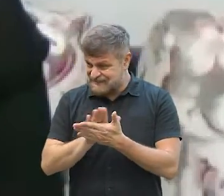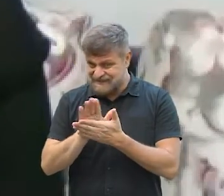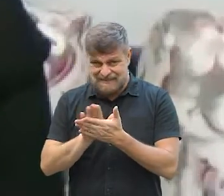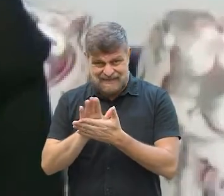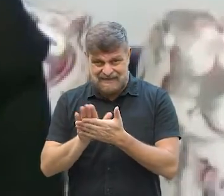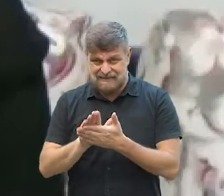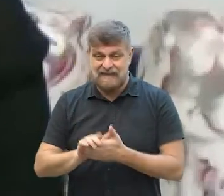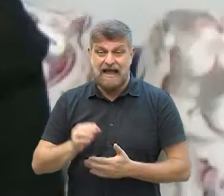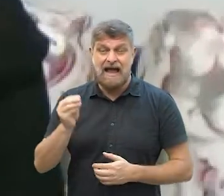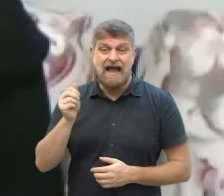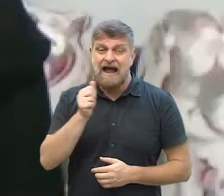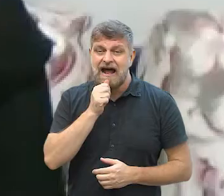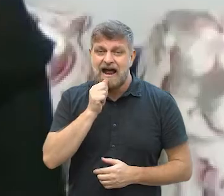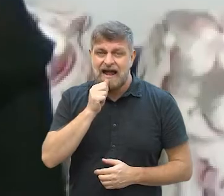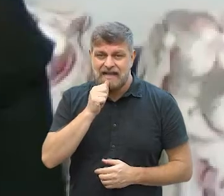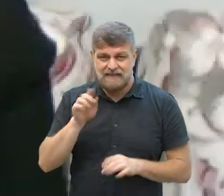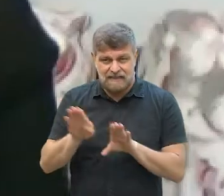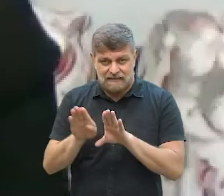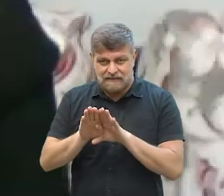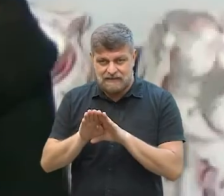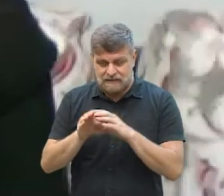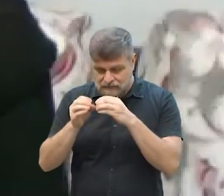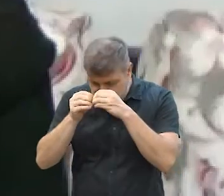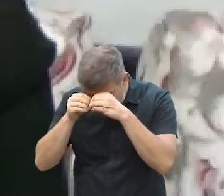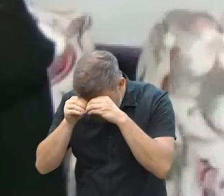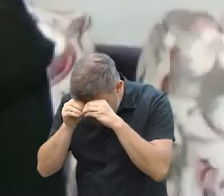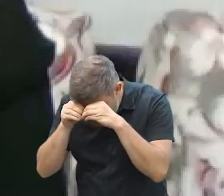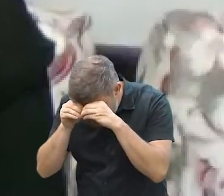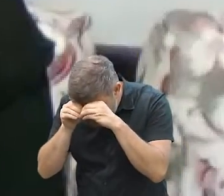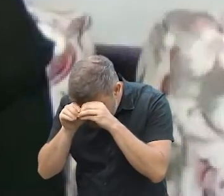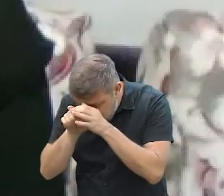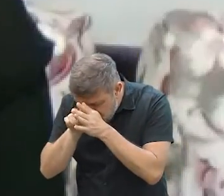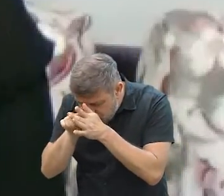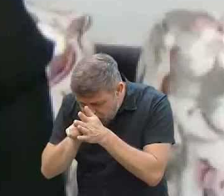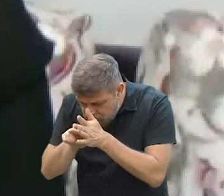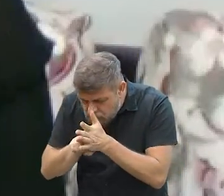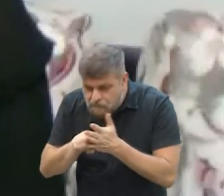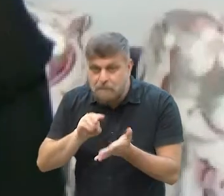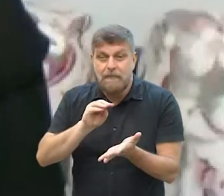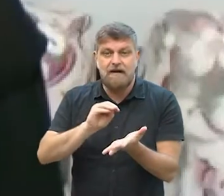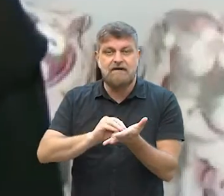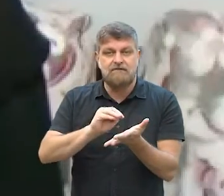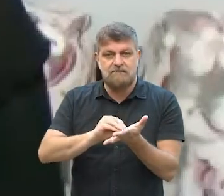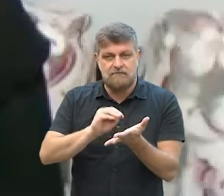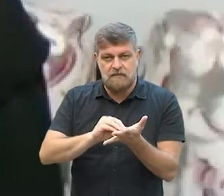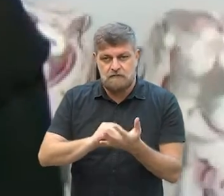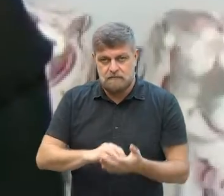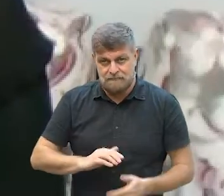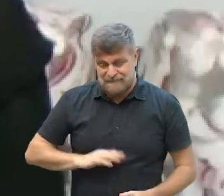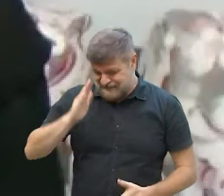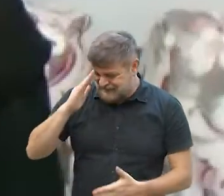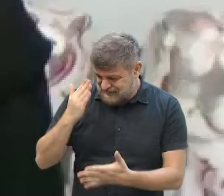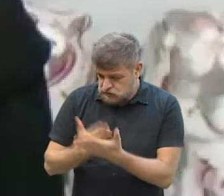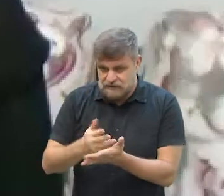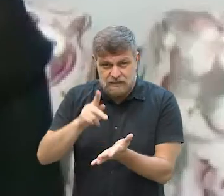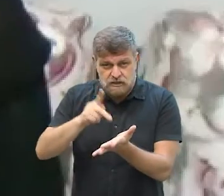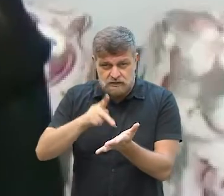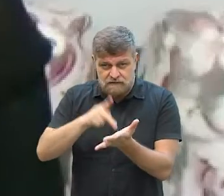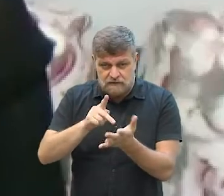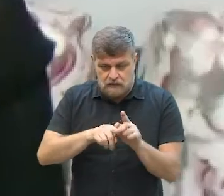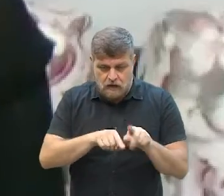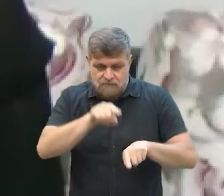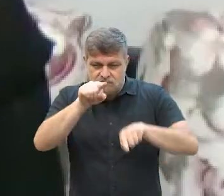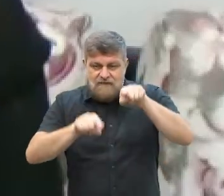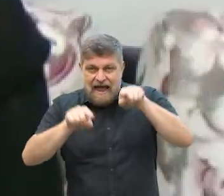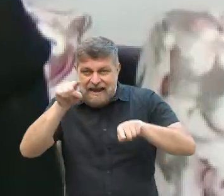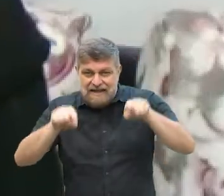nós não realizamos ainda nenhum ensaio mais microscópico. Então, para ter certeza que não vai ter nenhuma variação, a